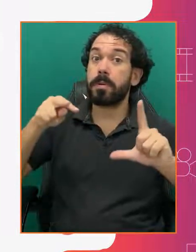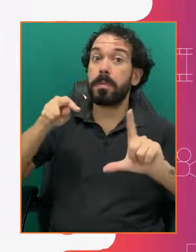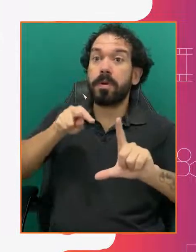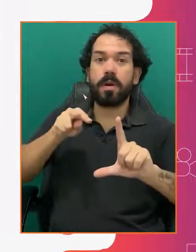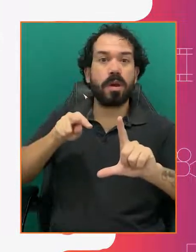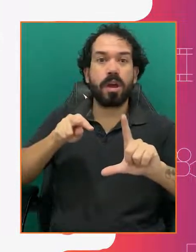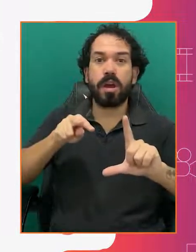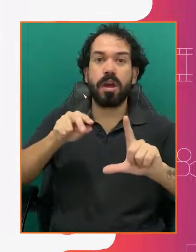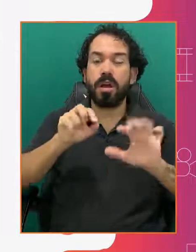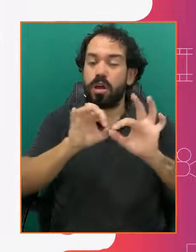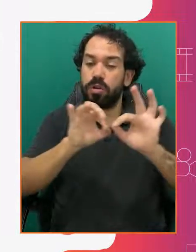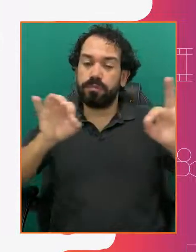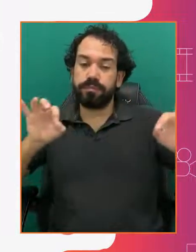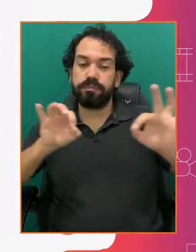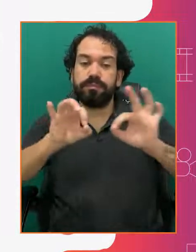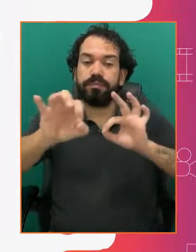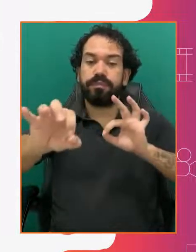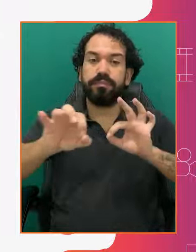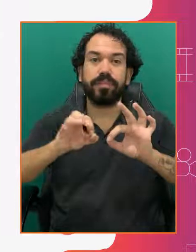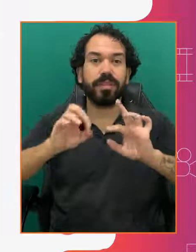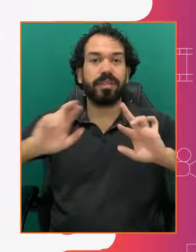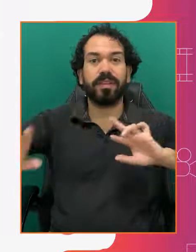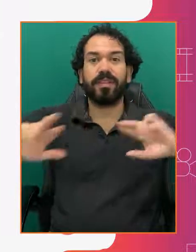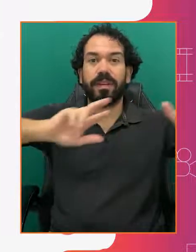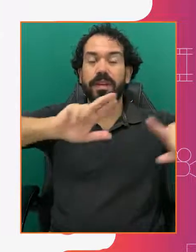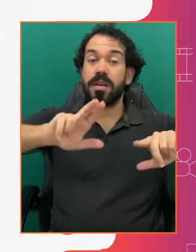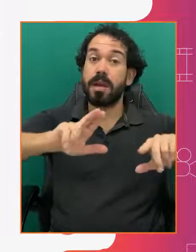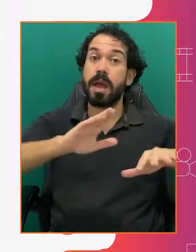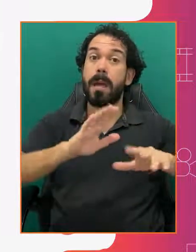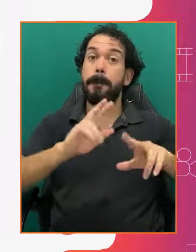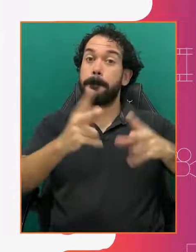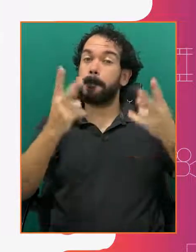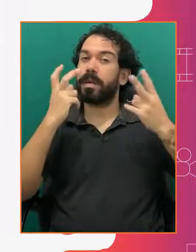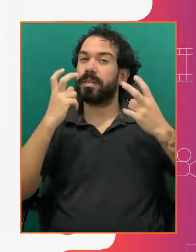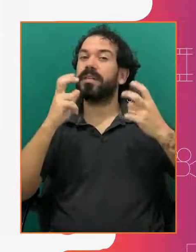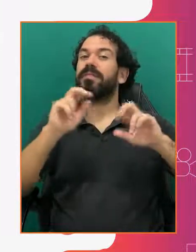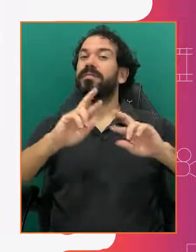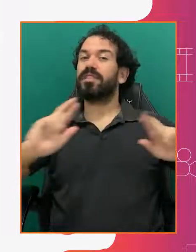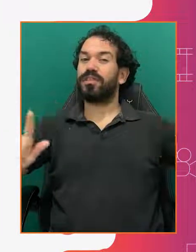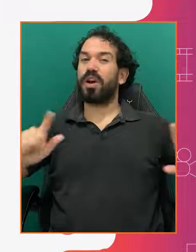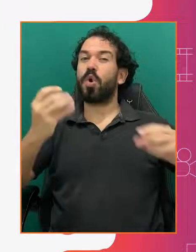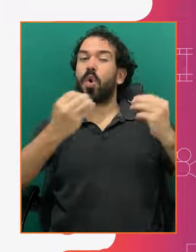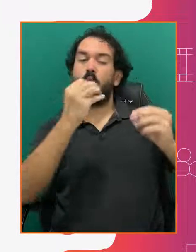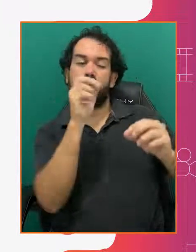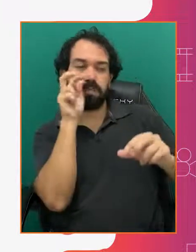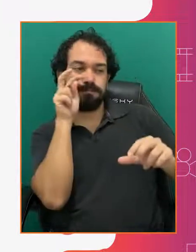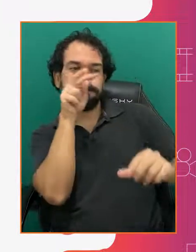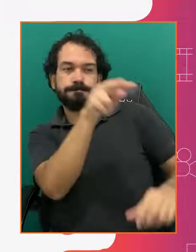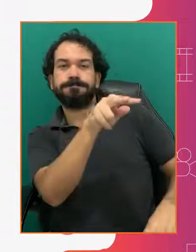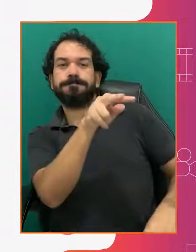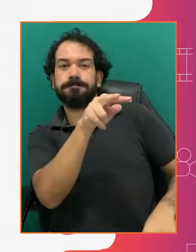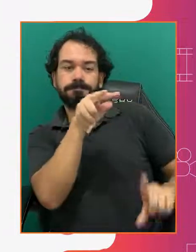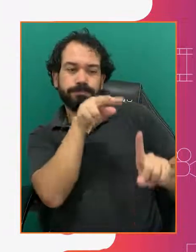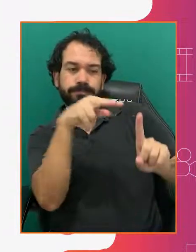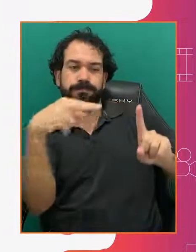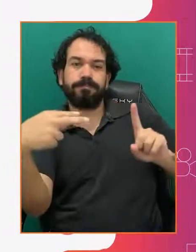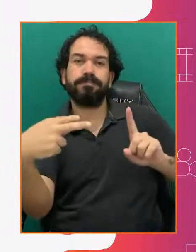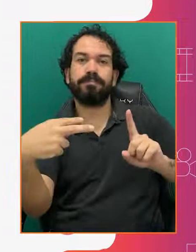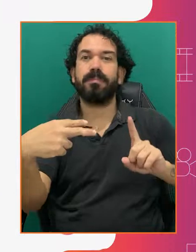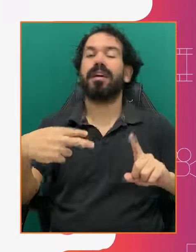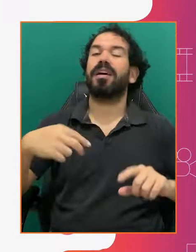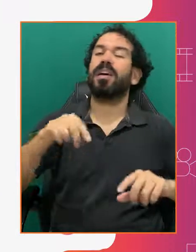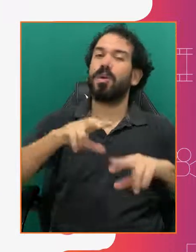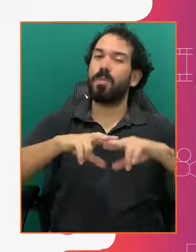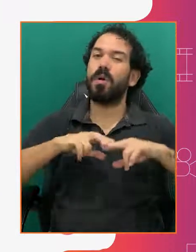em diferentes distâncias uns dos outros, melhorando noções como perspectiva. O processo de animação 3D, de